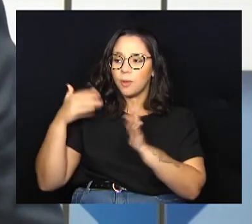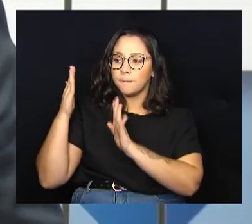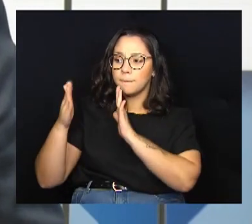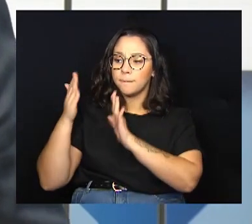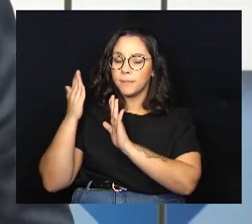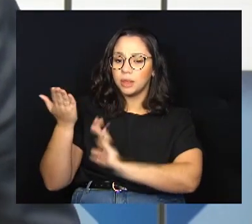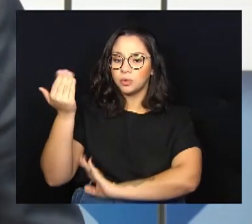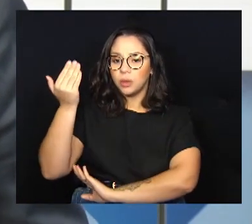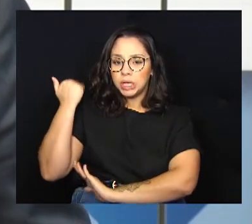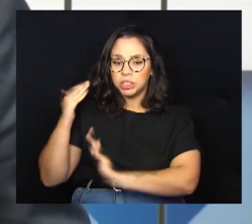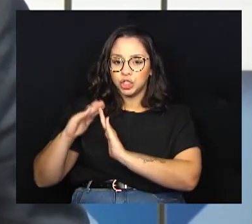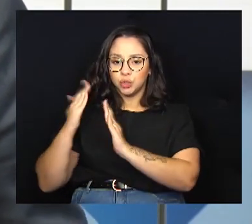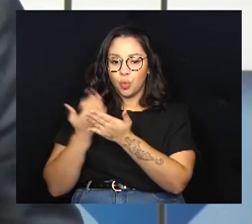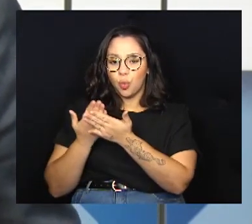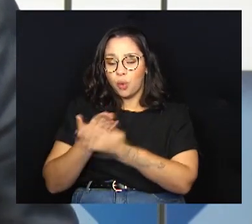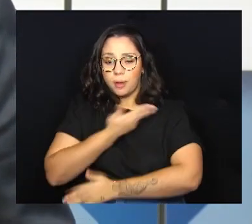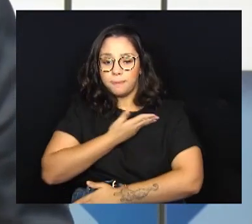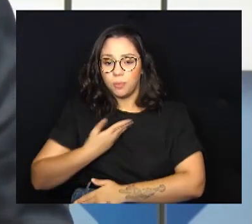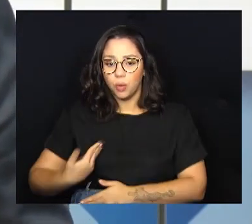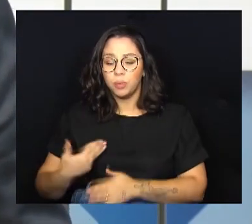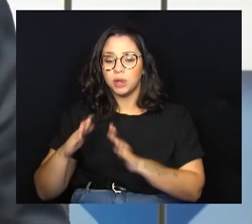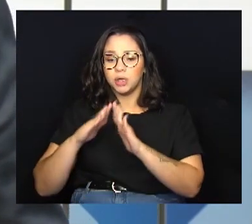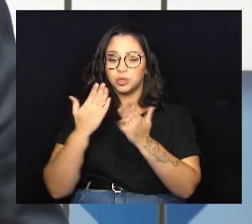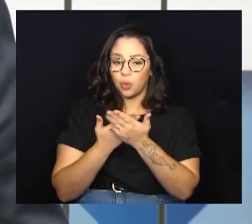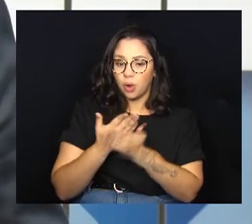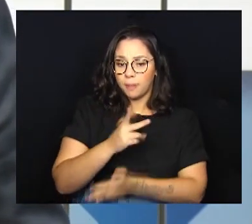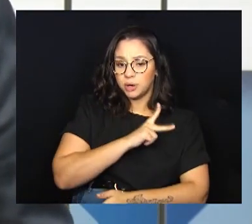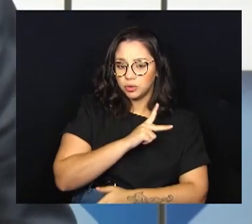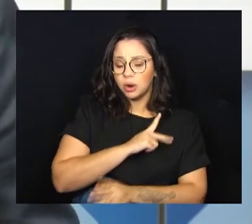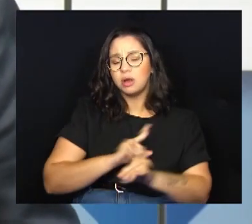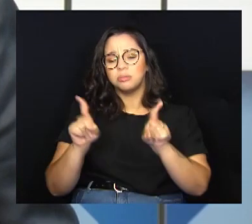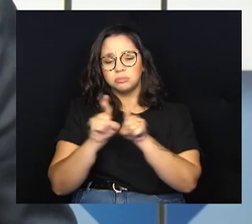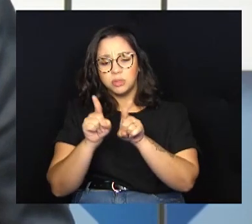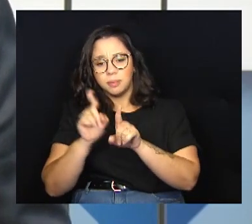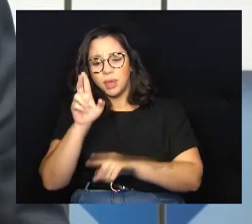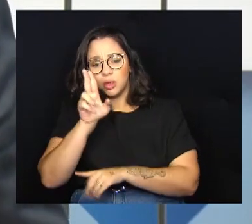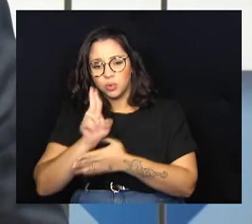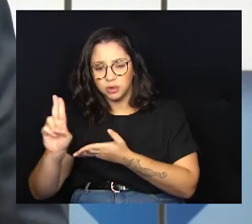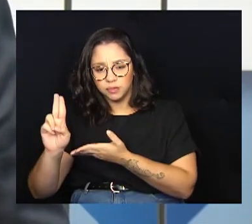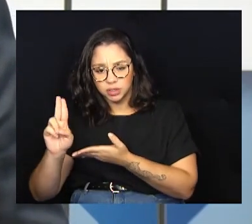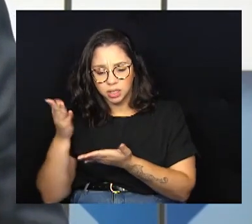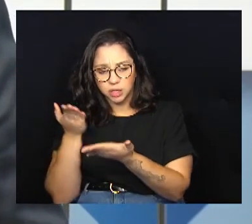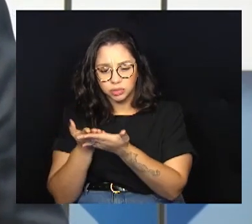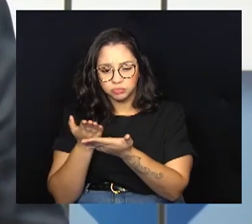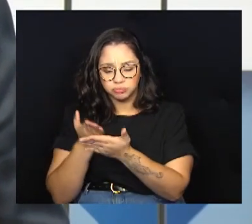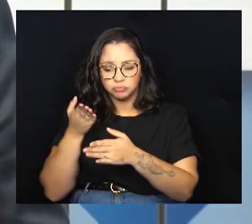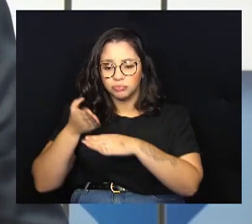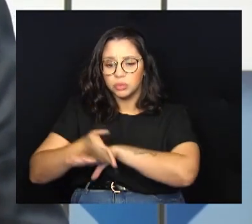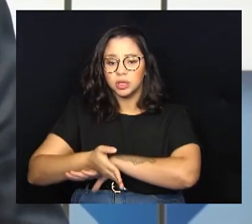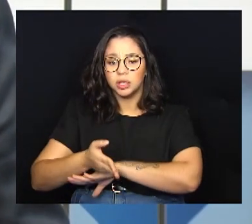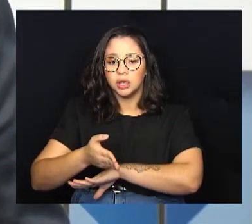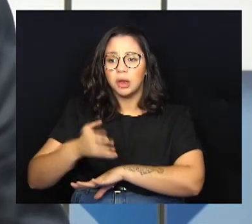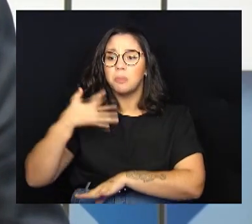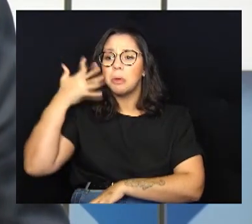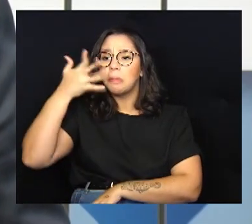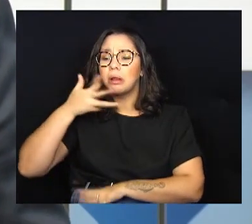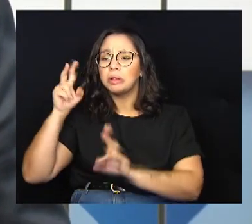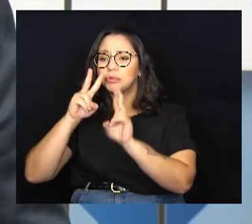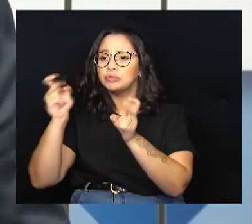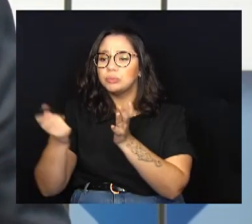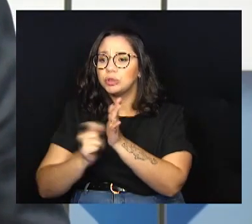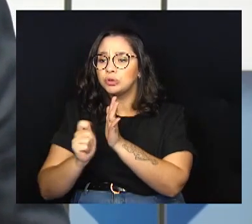você? Boa tarde a todos. Eu agradeço o convite de estar aqui participando de um tema tão importante, né, para todos nós.